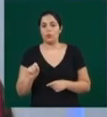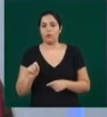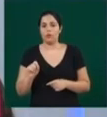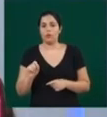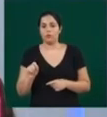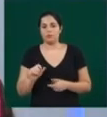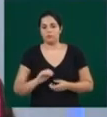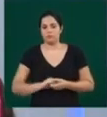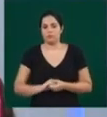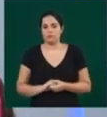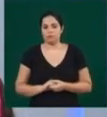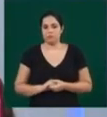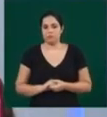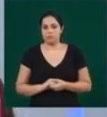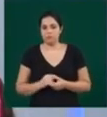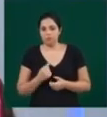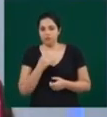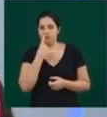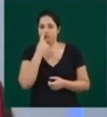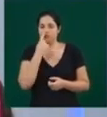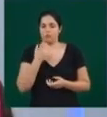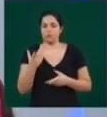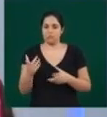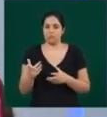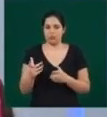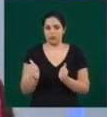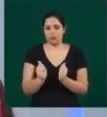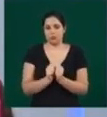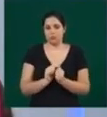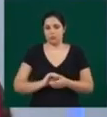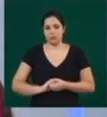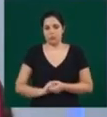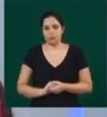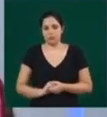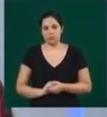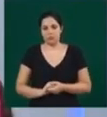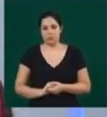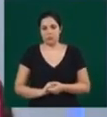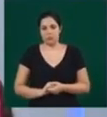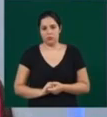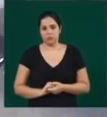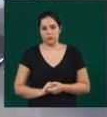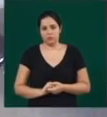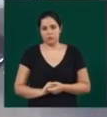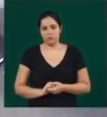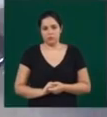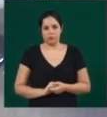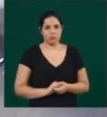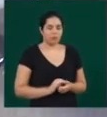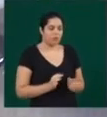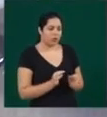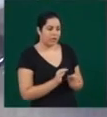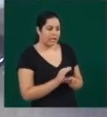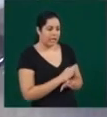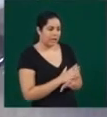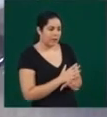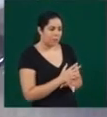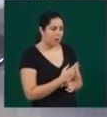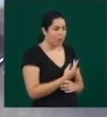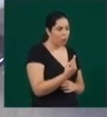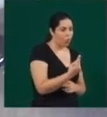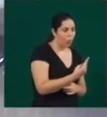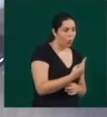vítima, né? E o afronta e a intimidade da vítima. Para a gente finalizar, em ambos os